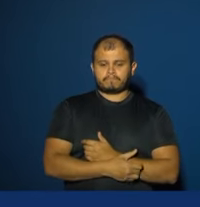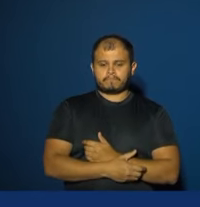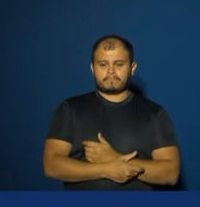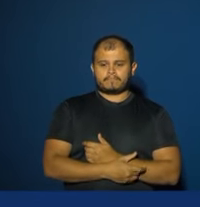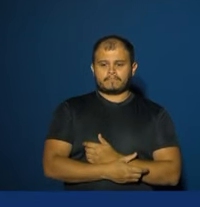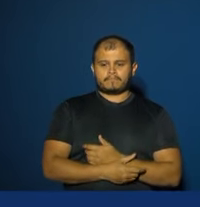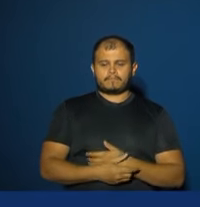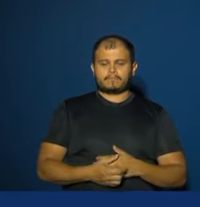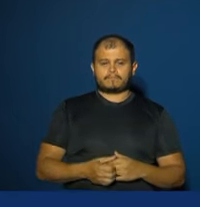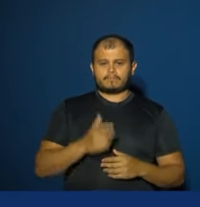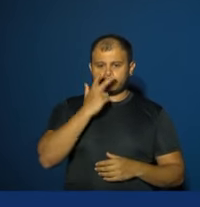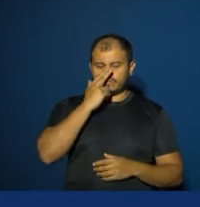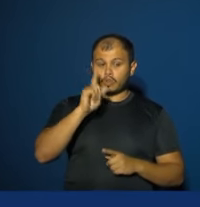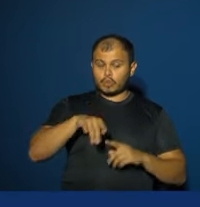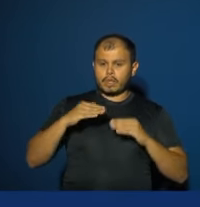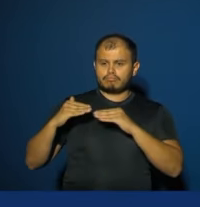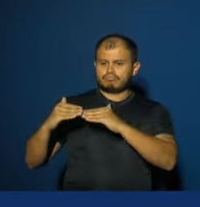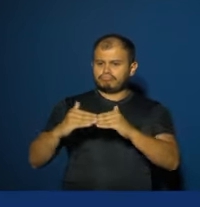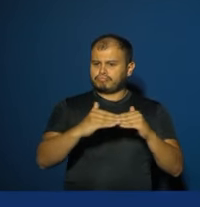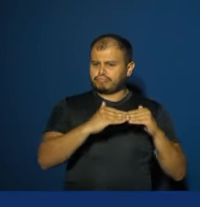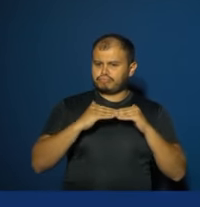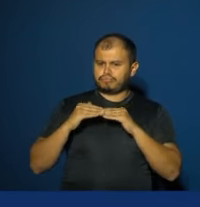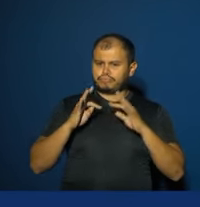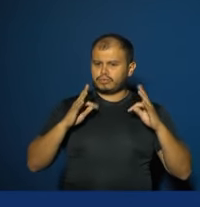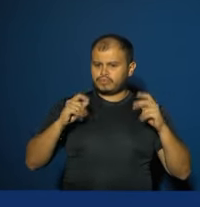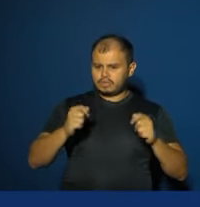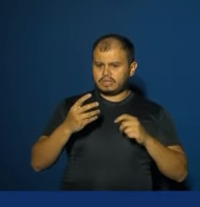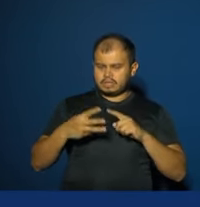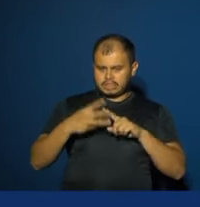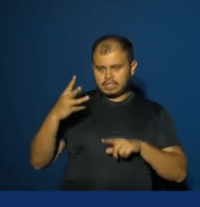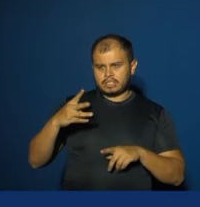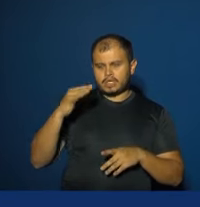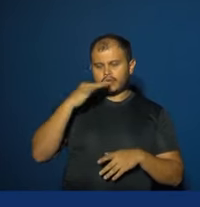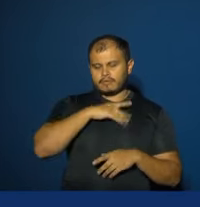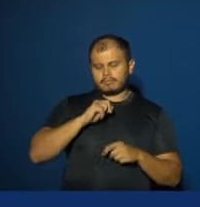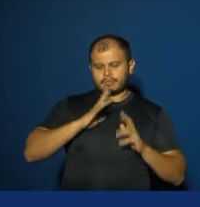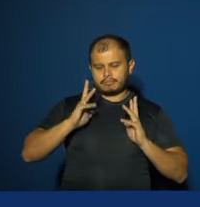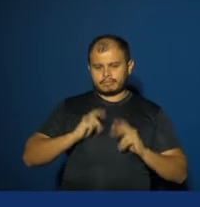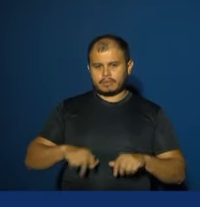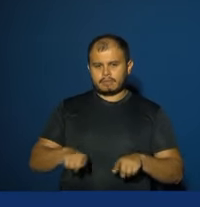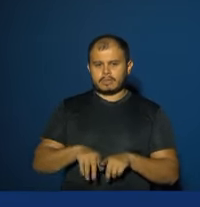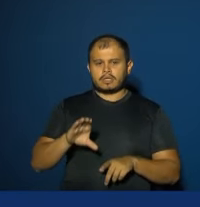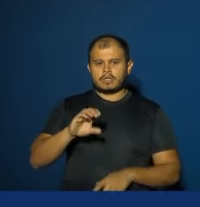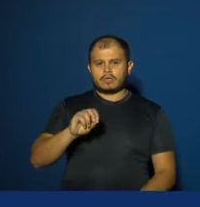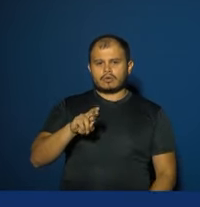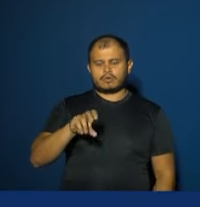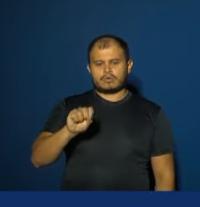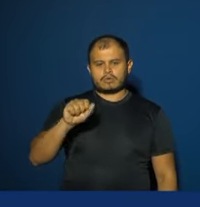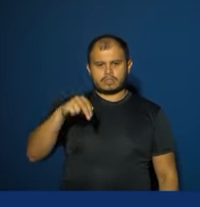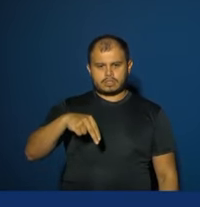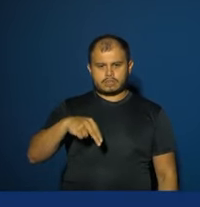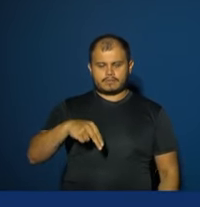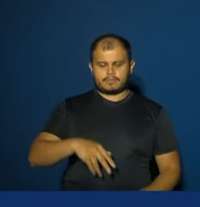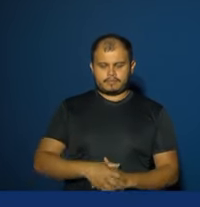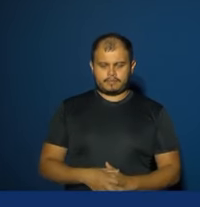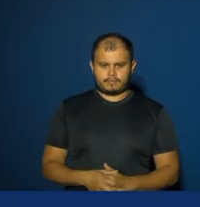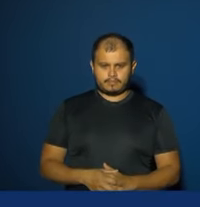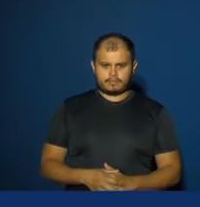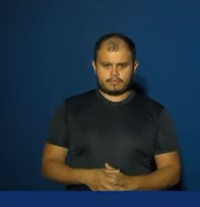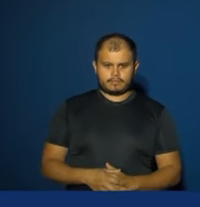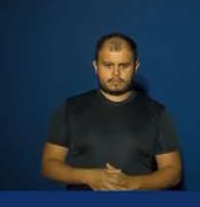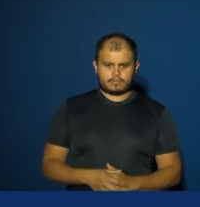denominador comum entre vocês três né Não só O saneamento obviamente eh mas é Corsan né Eh